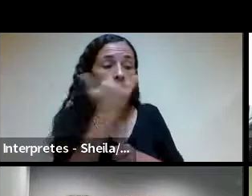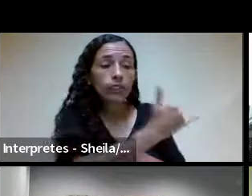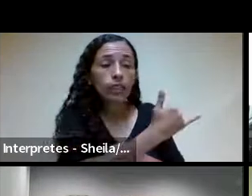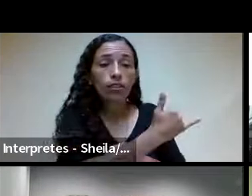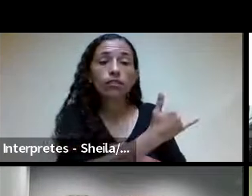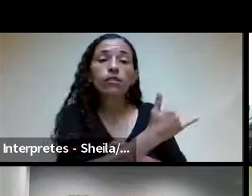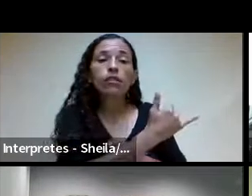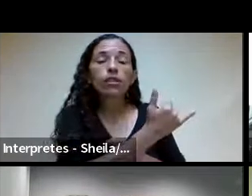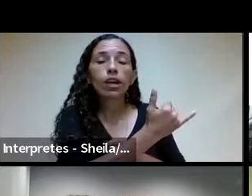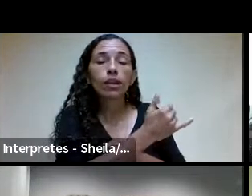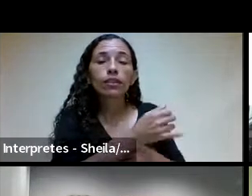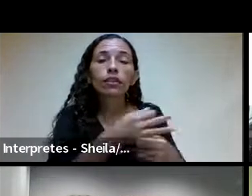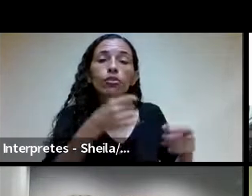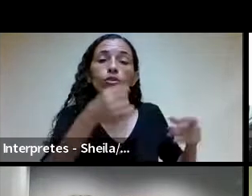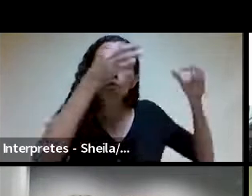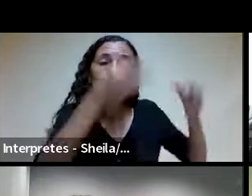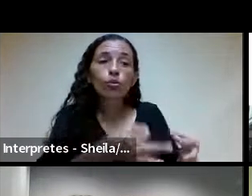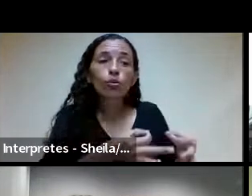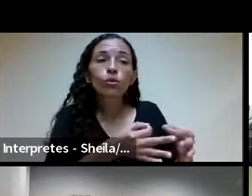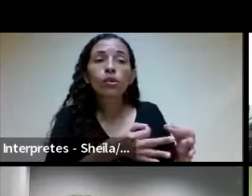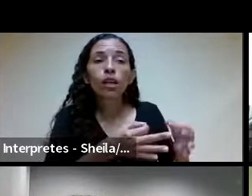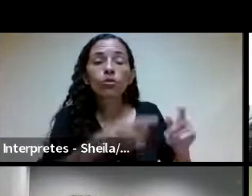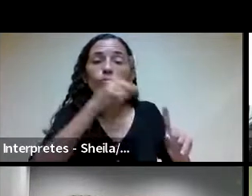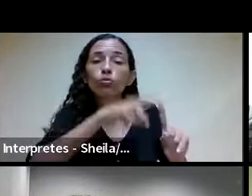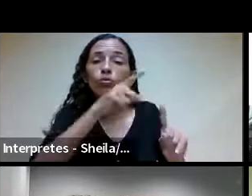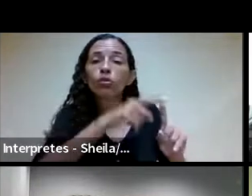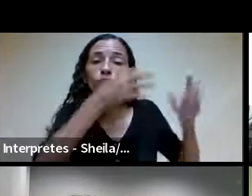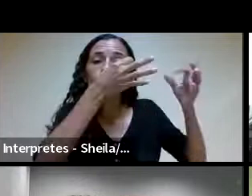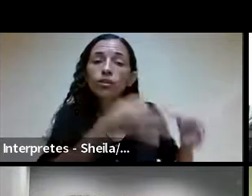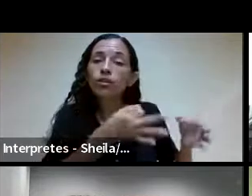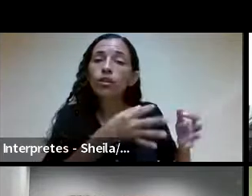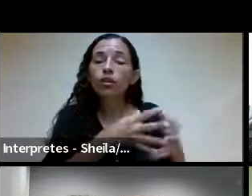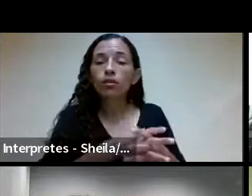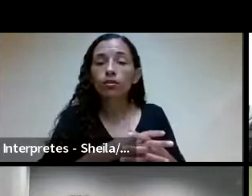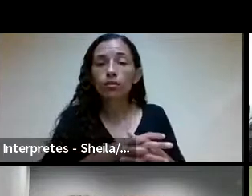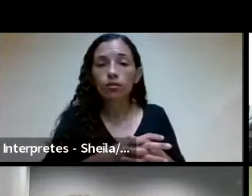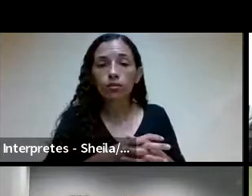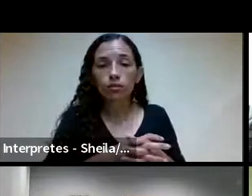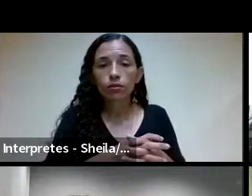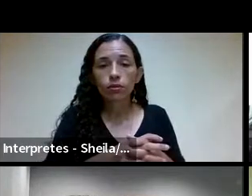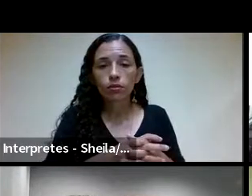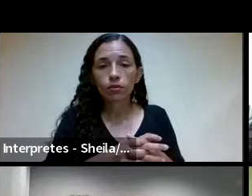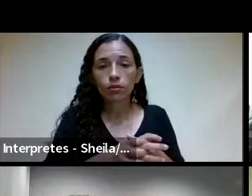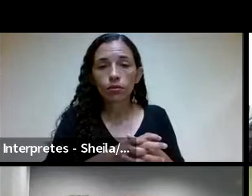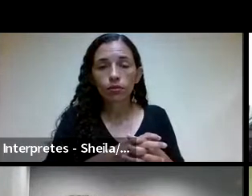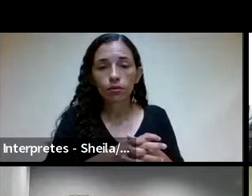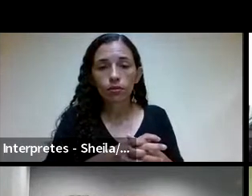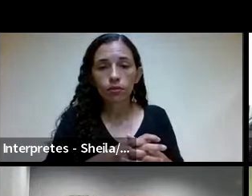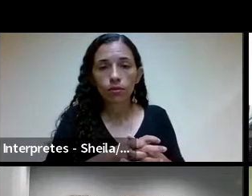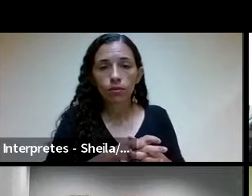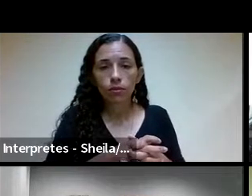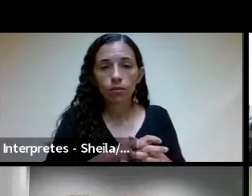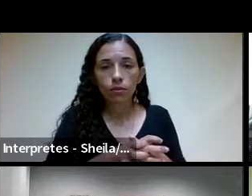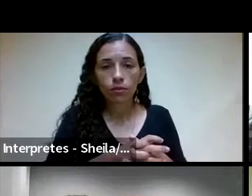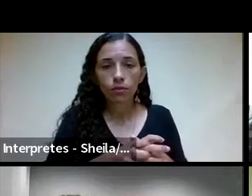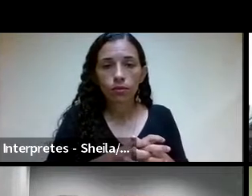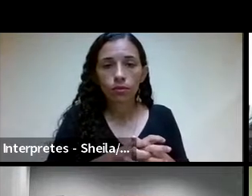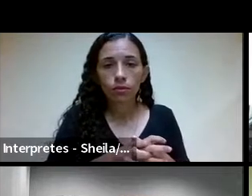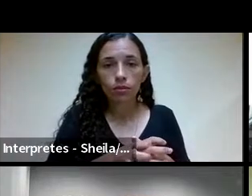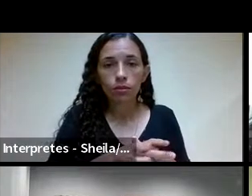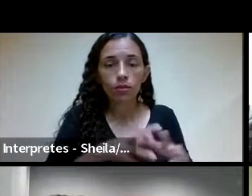declaratória de inexistência de débito contra a Fazenda Nacional. Entretanto, apenas a querela nulitatis seria cabível